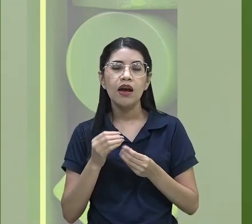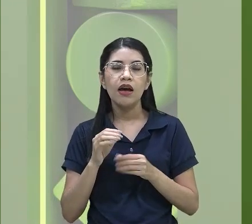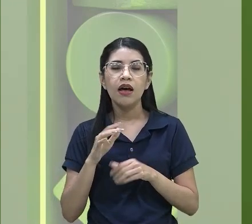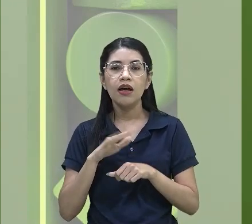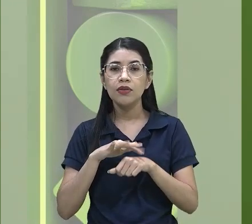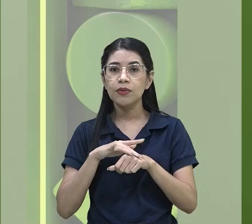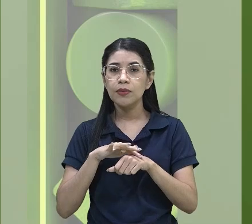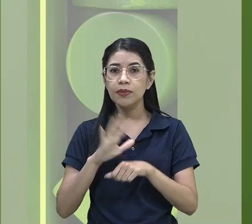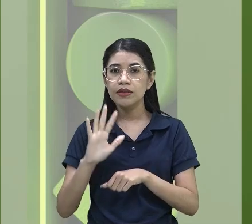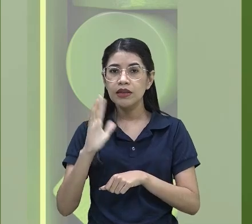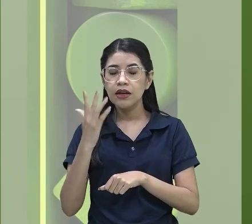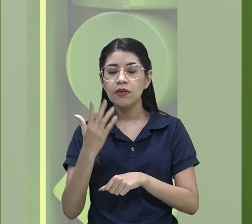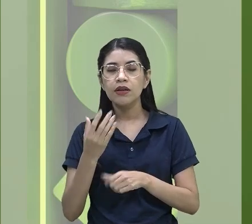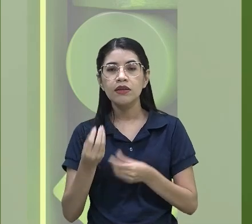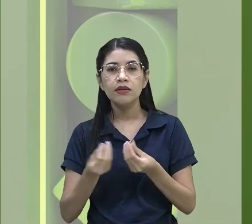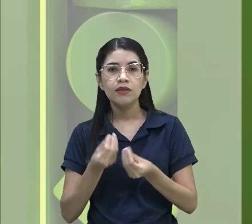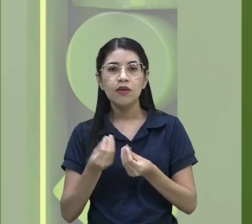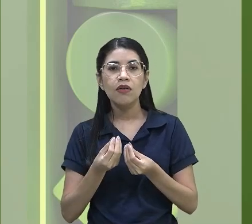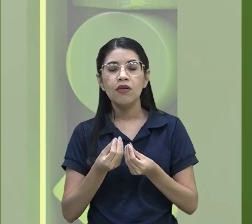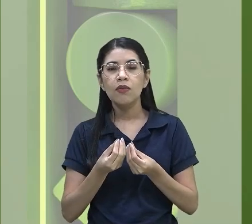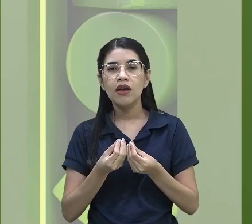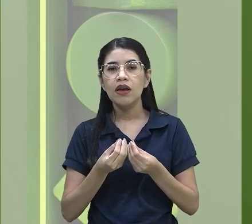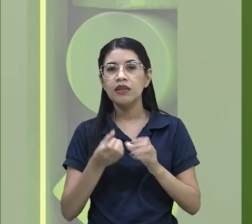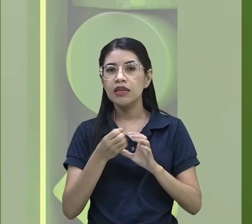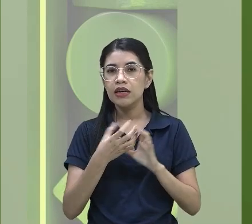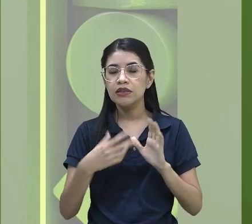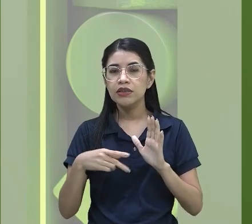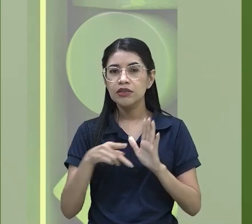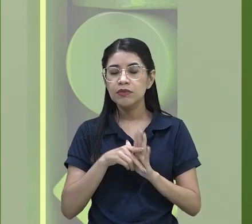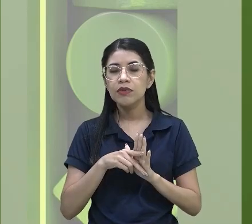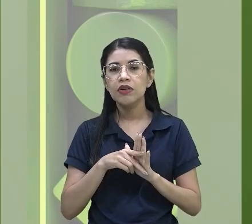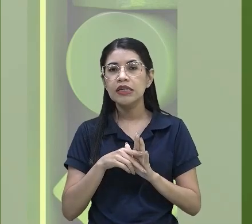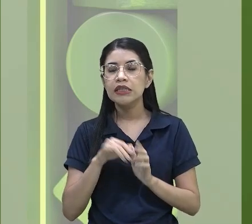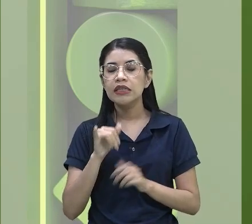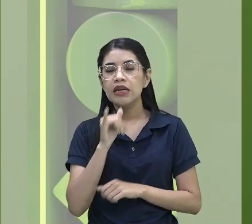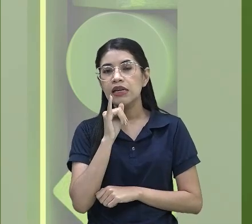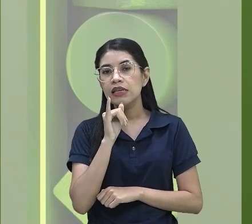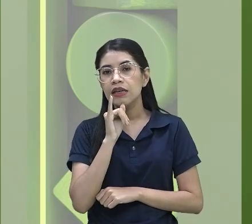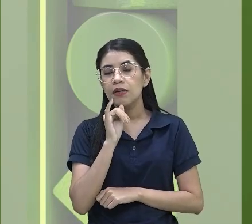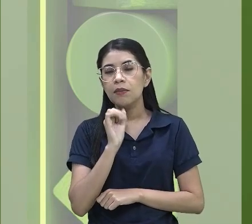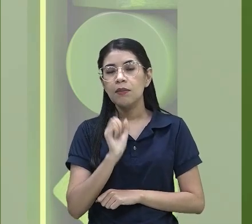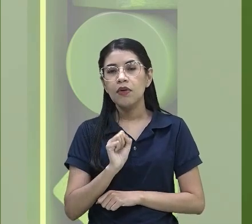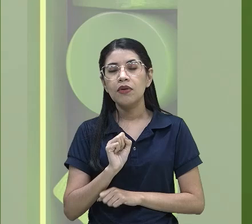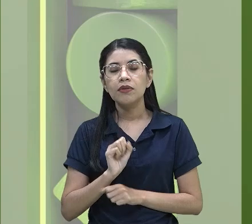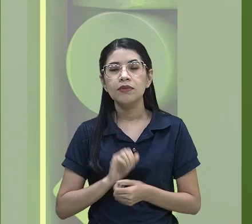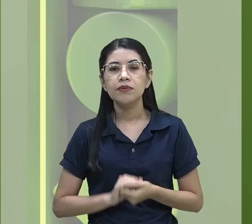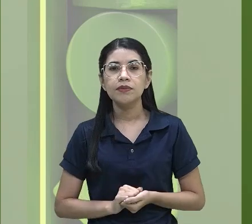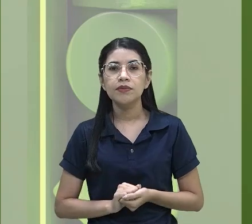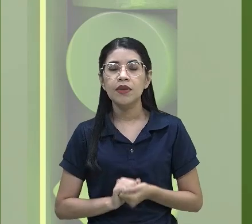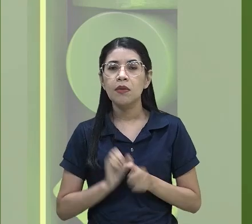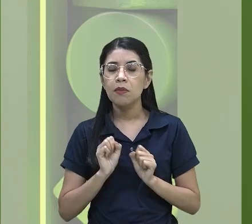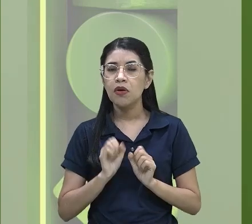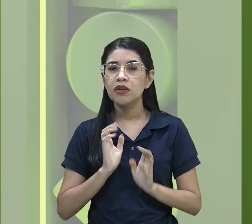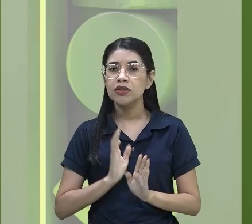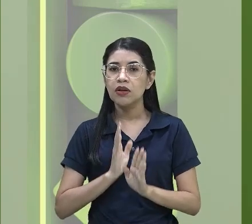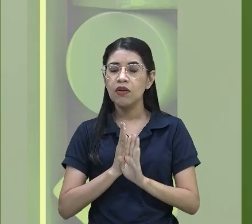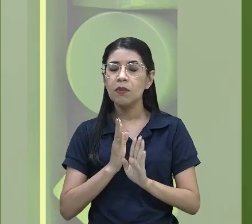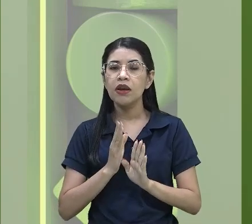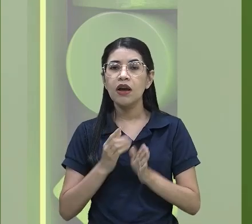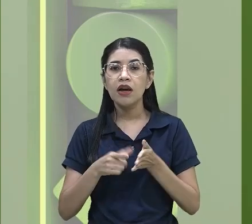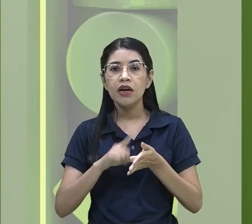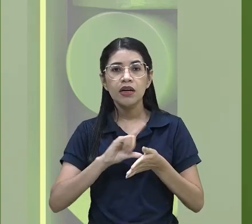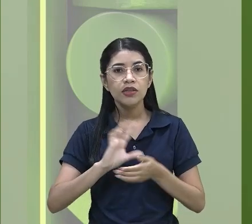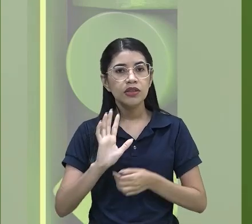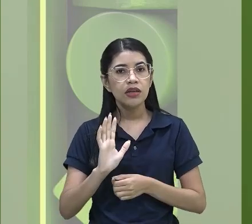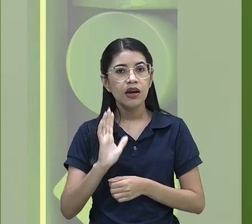né, o ciclo dela, como ela se comporta, se tem como, por exemplo, você detectar esses sinais antes que eles